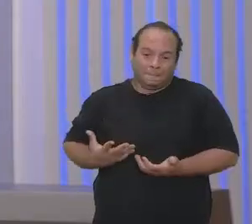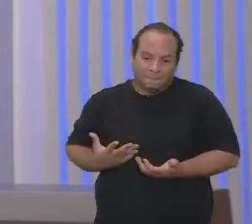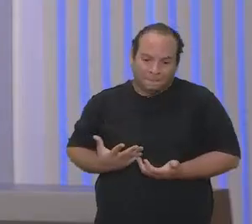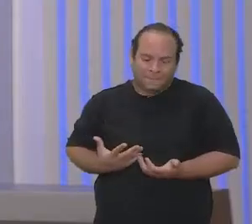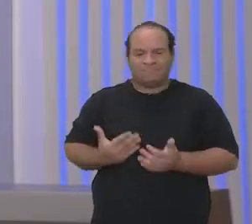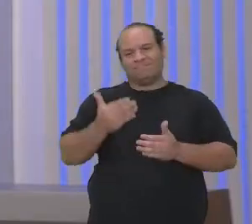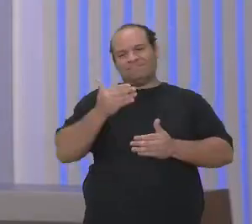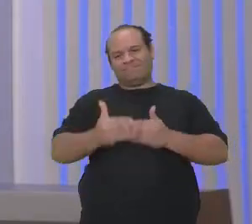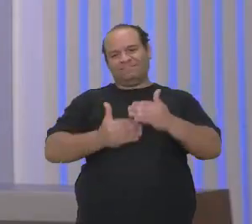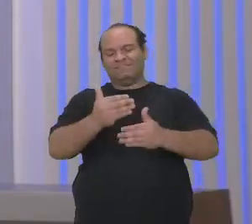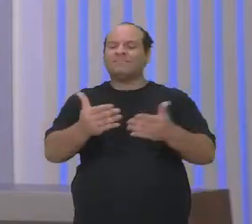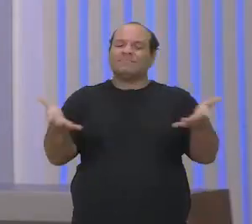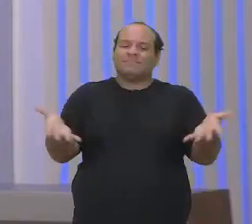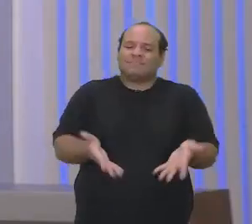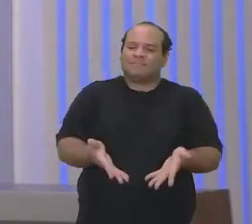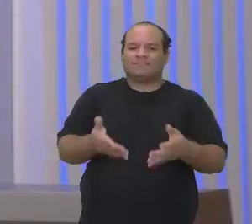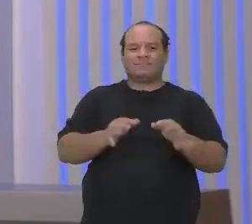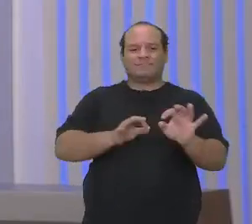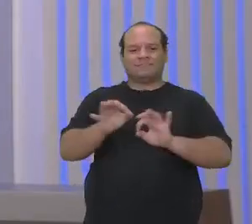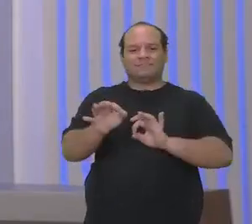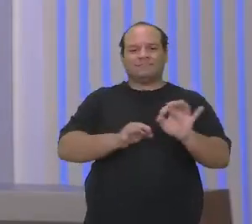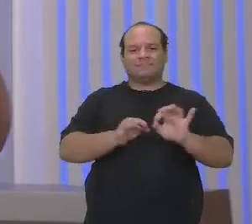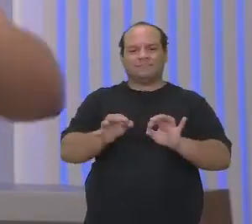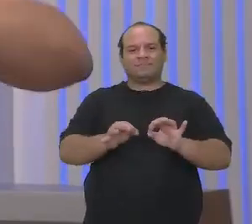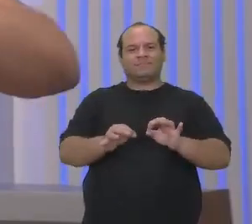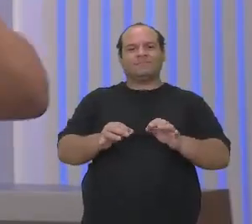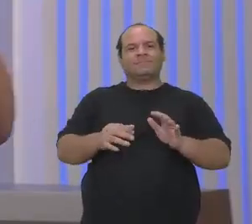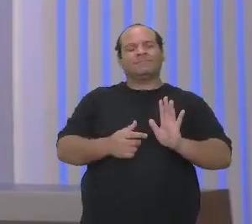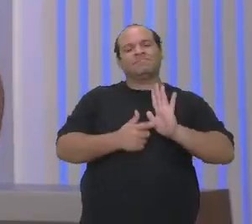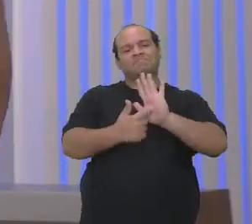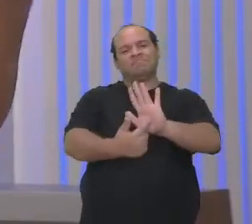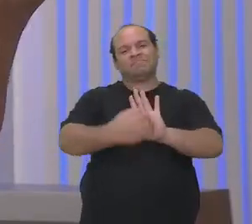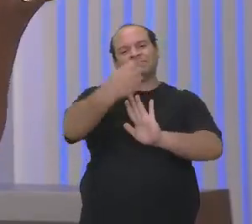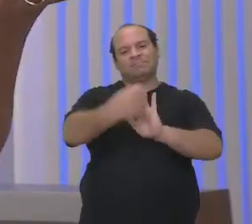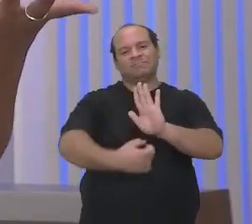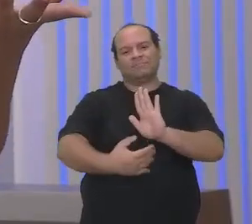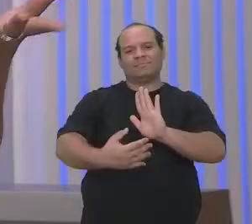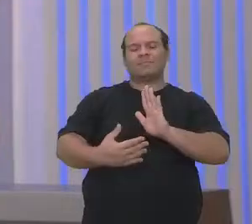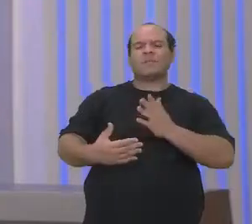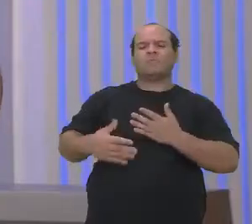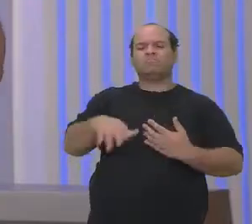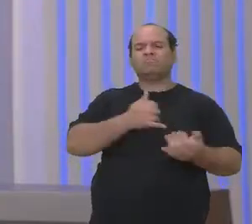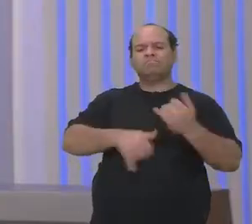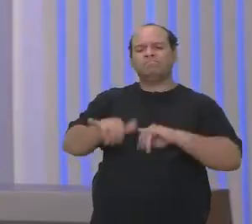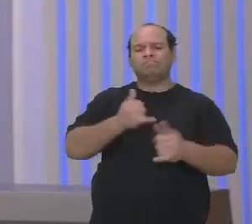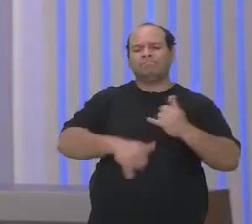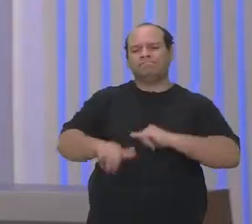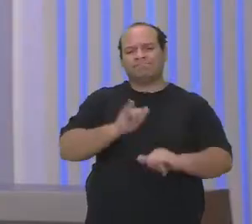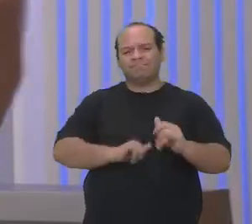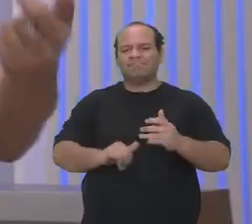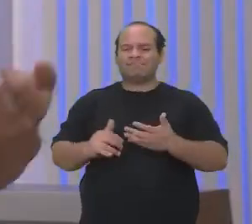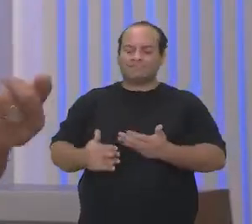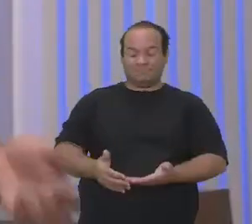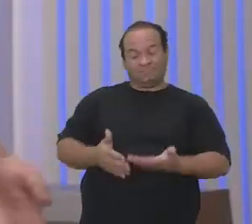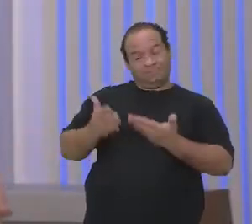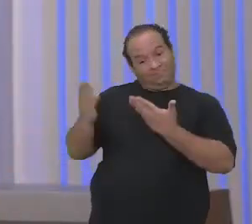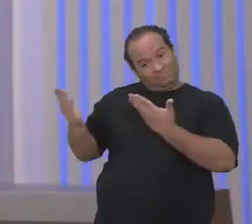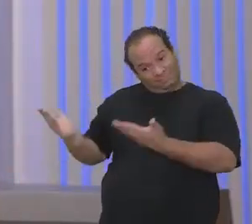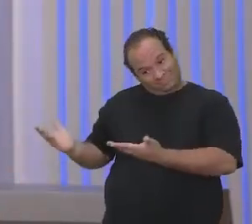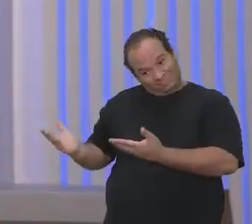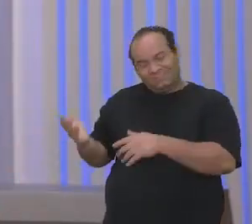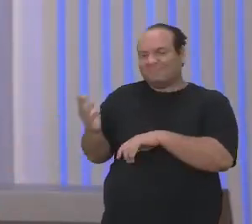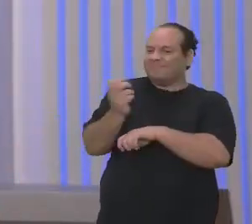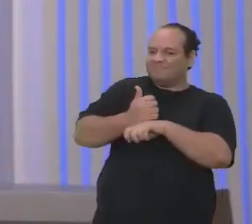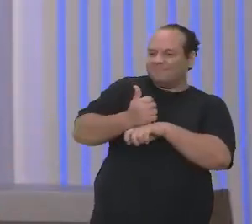mais delongas, né, a gente vai trazer aqui sobre eficiência energética. Então, um especialista, né,